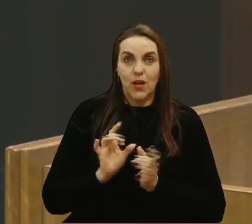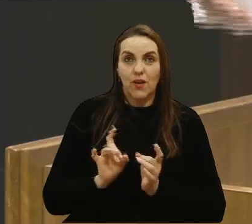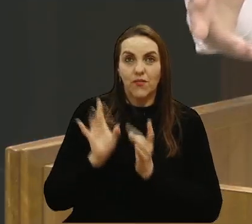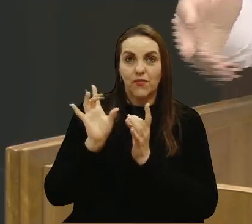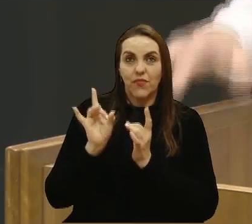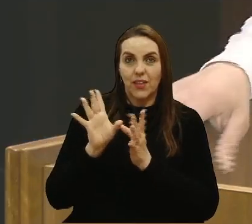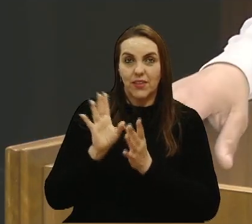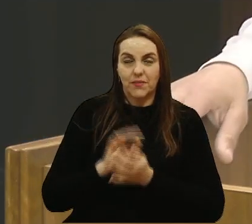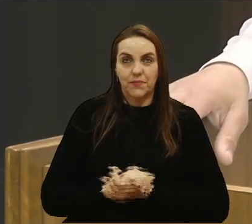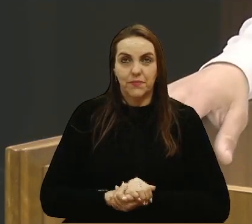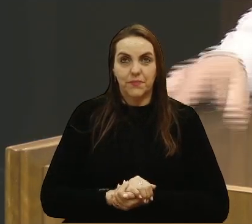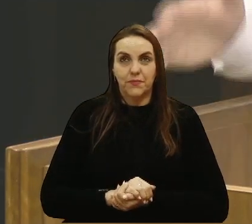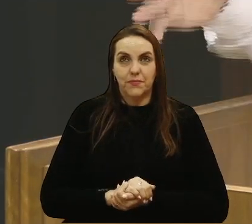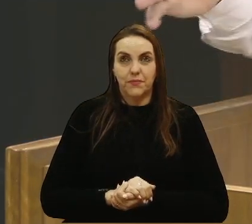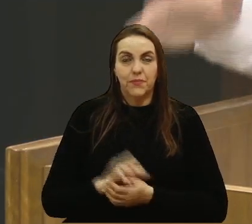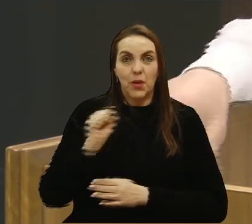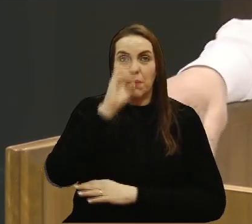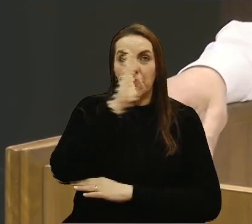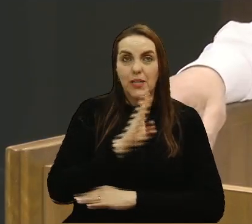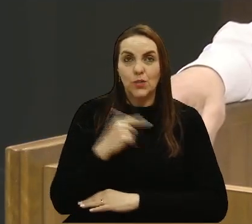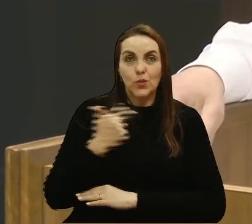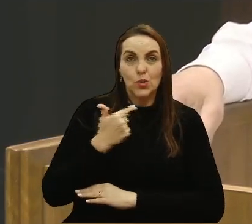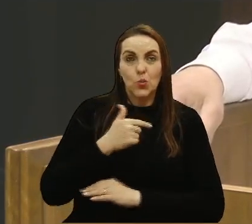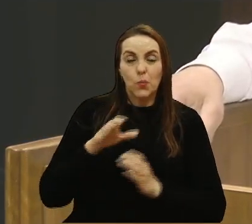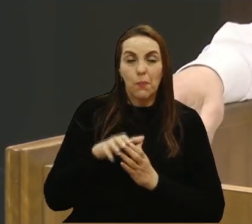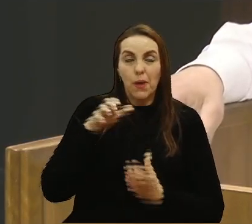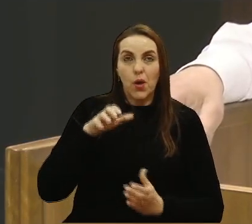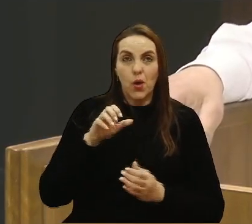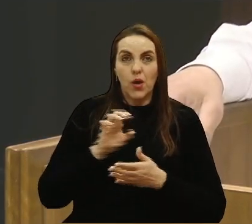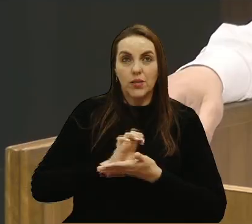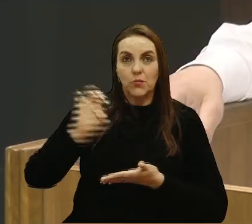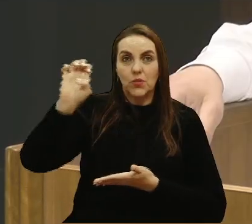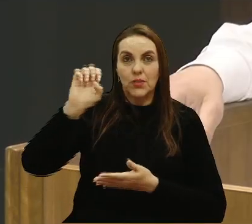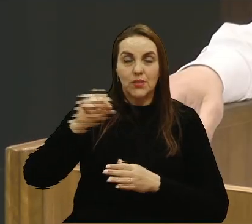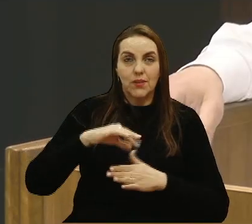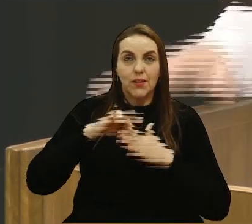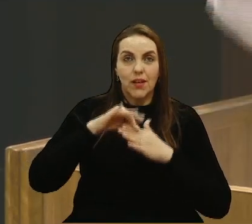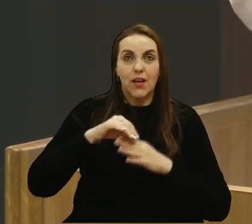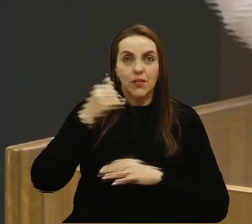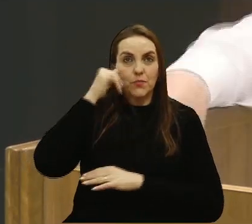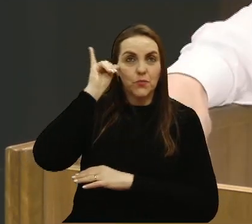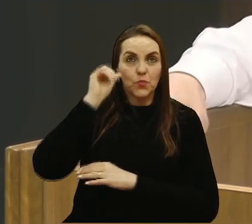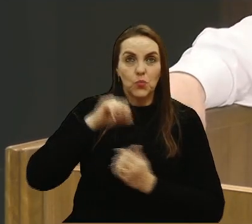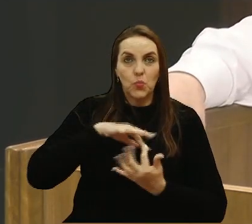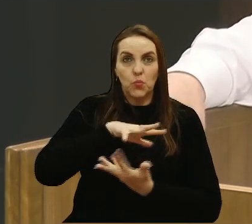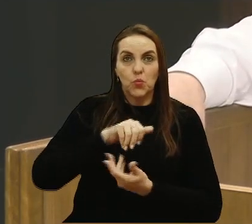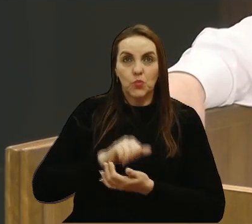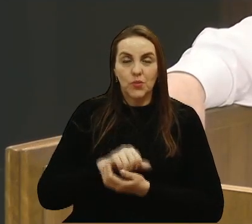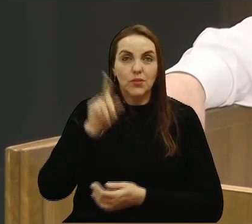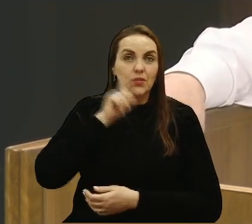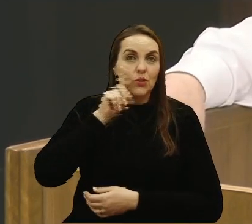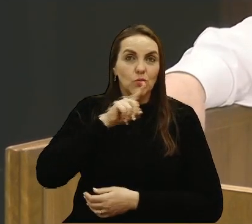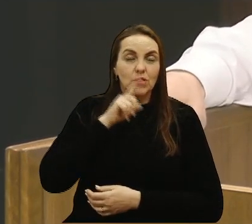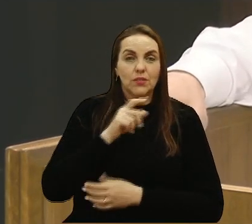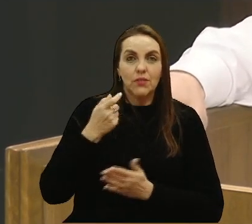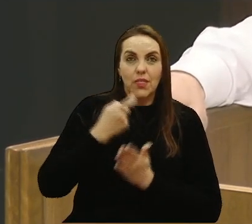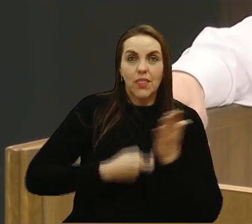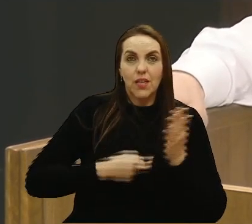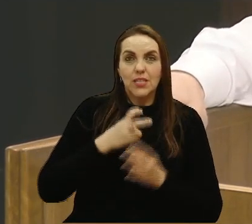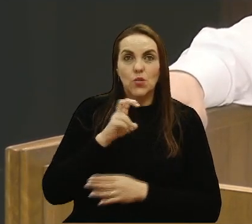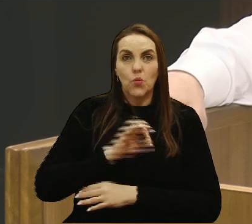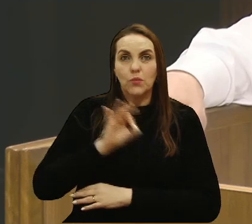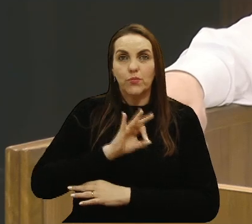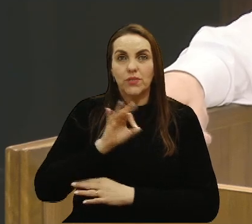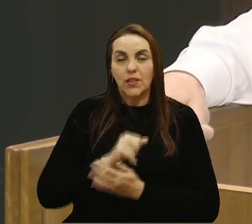preço da venda. O Brasil é o segundo maior exportador de carne bovina do mundo. Os Estados Unidos taxou em 50%. Foi